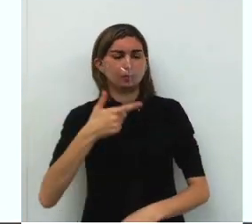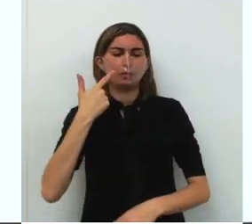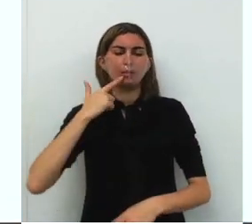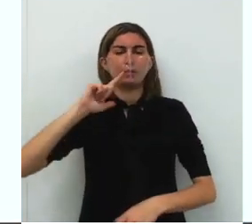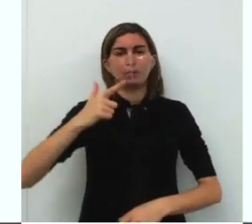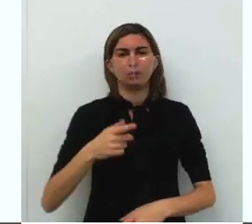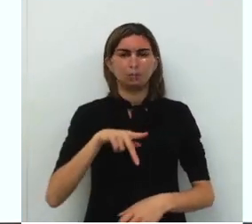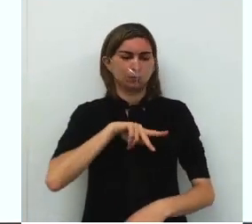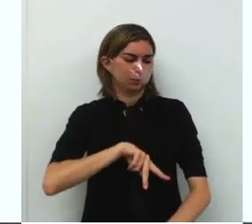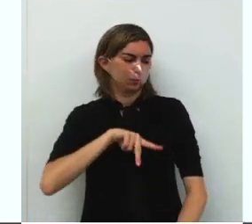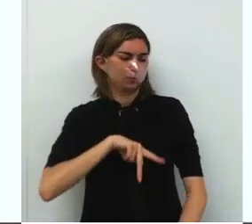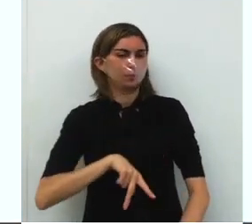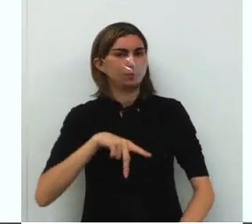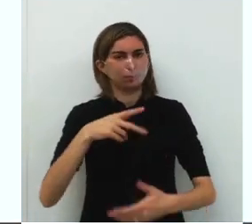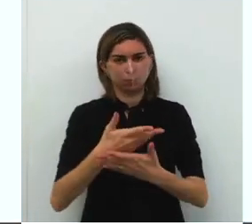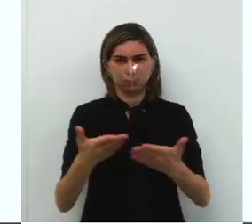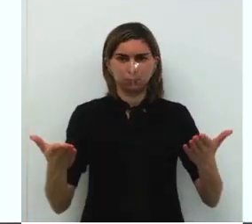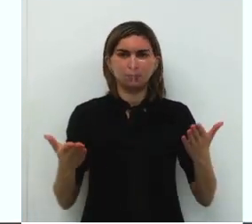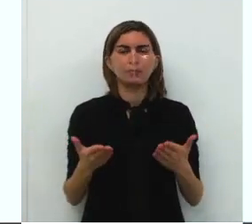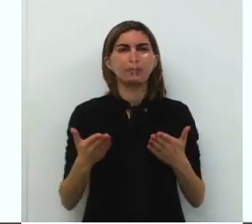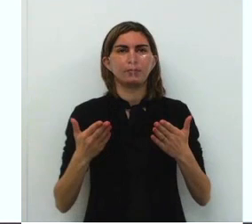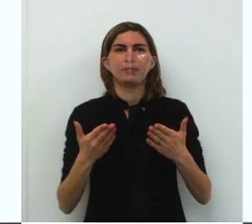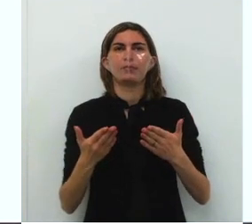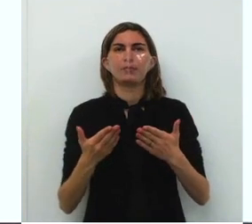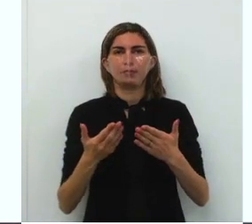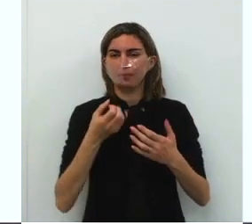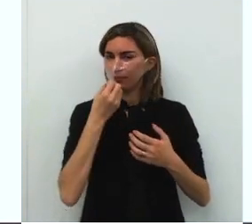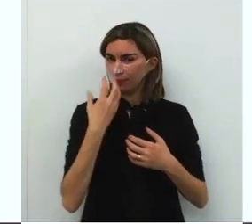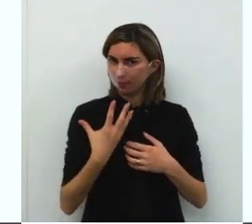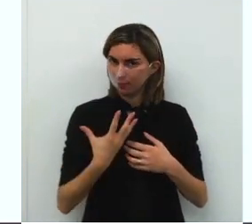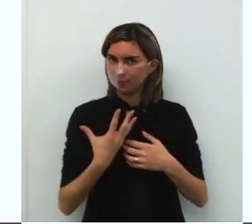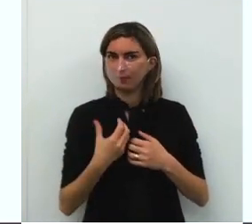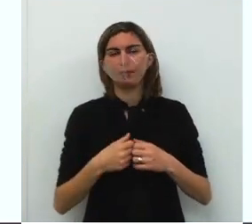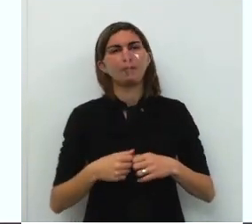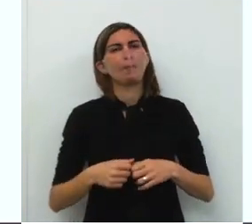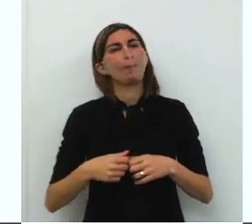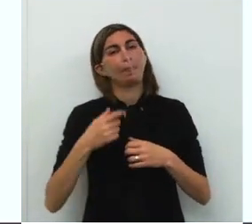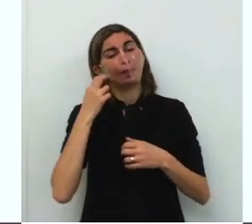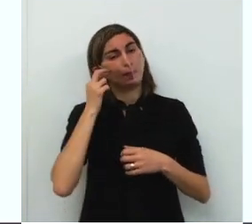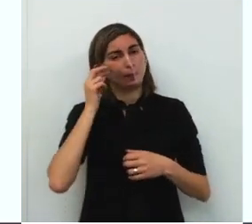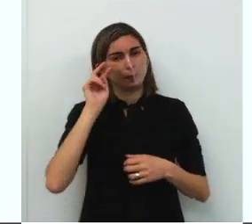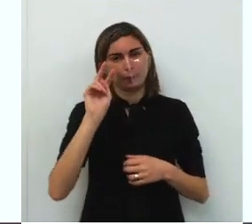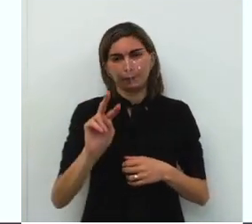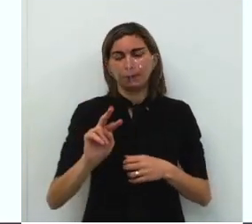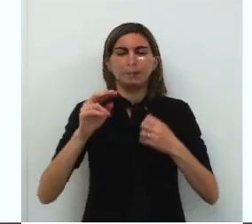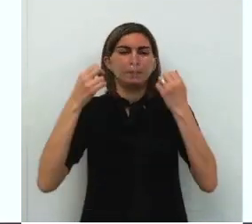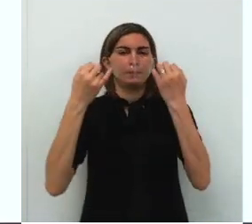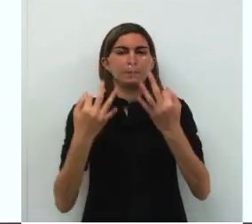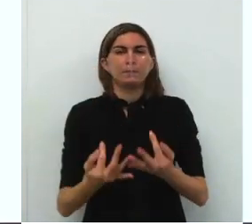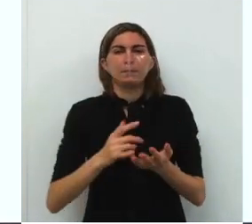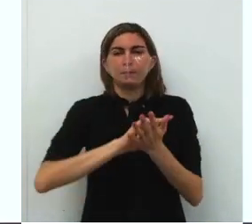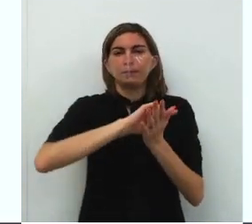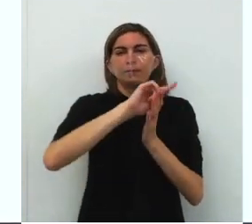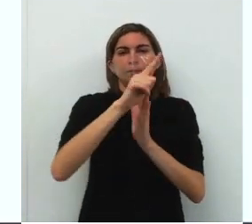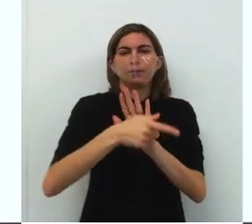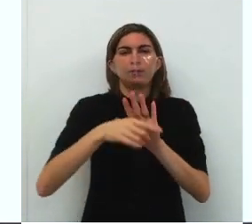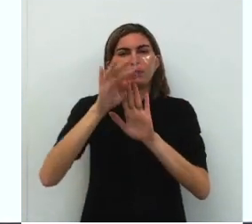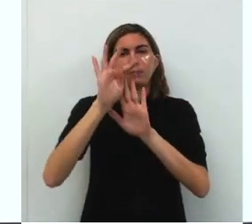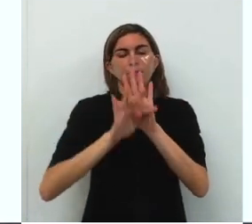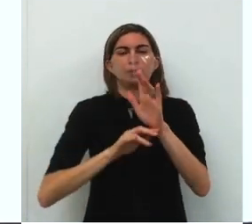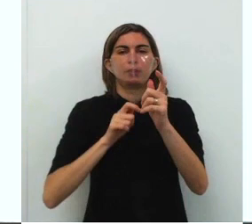língua portuguesa. Pessoal do Heróis da Restauração, tudo bom? Veja, vamos tratar do gênero